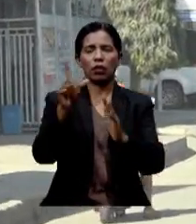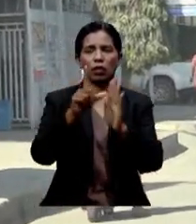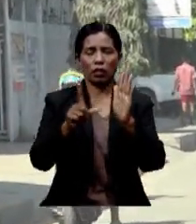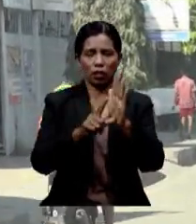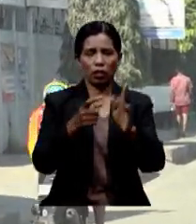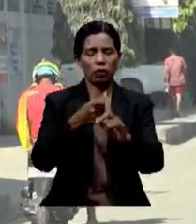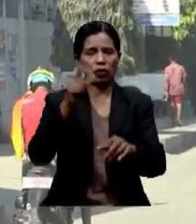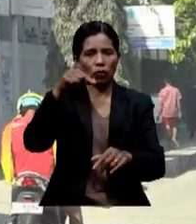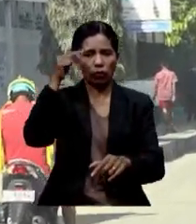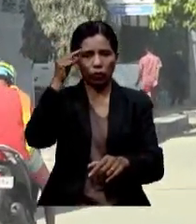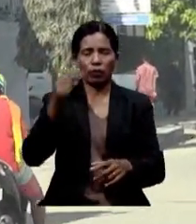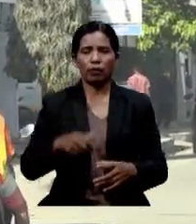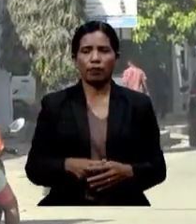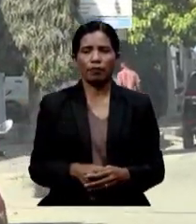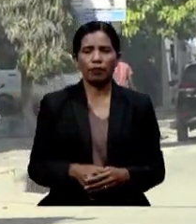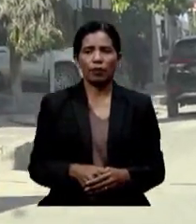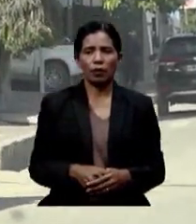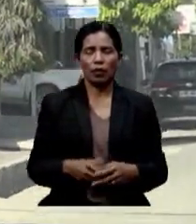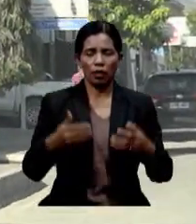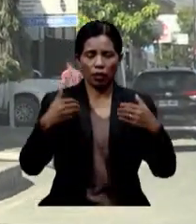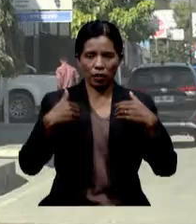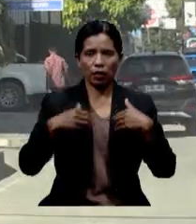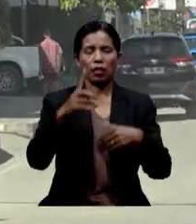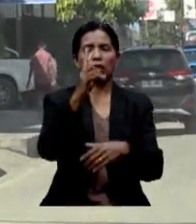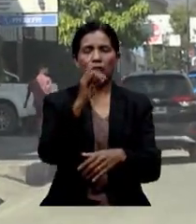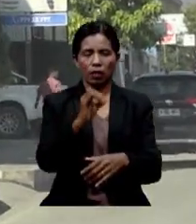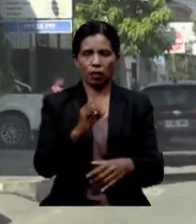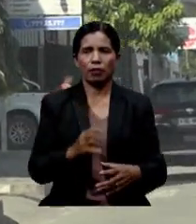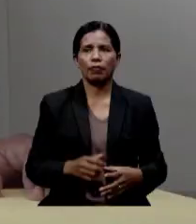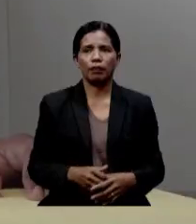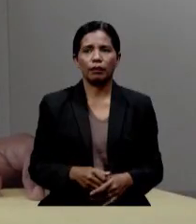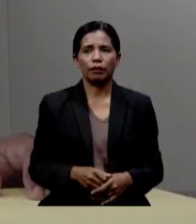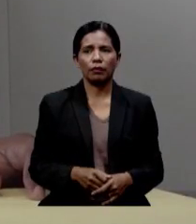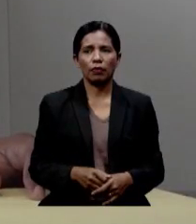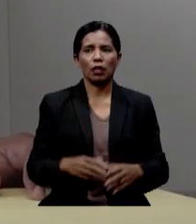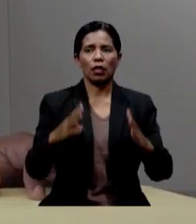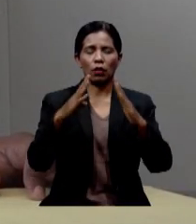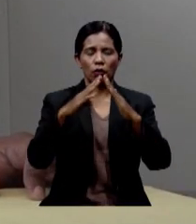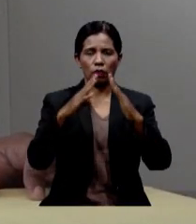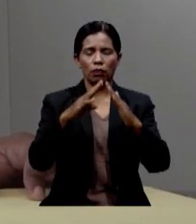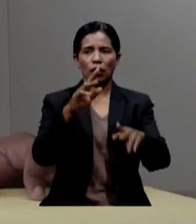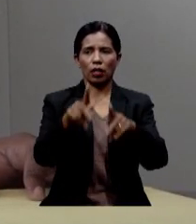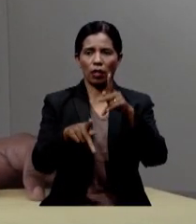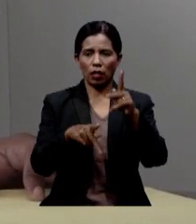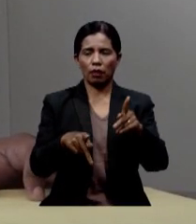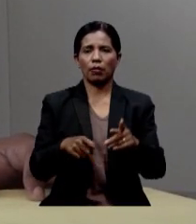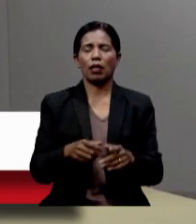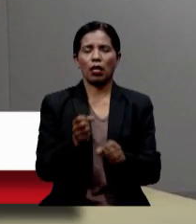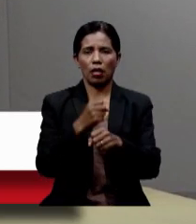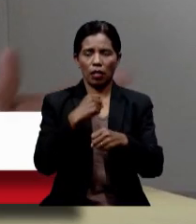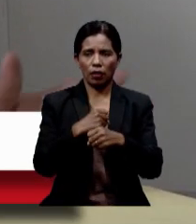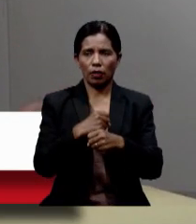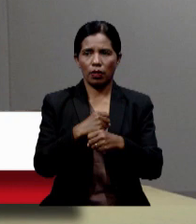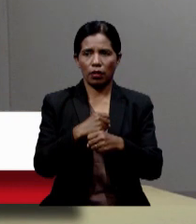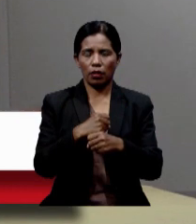Russi governo. Acontecemos, balu e a capital dele. E uma cliente se recebe uma trata